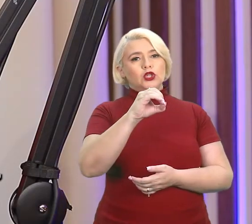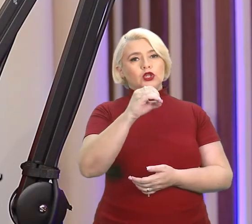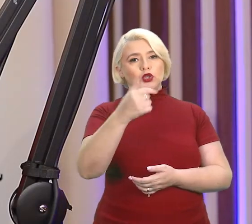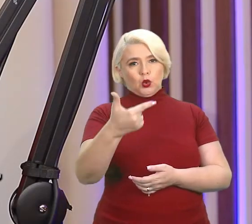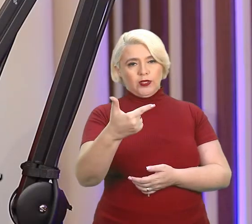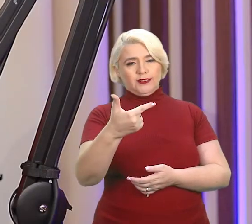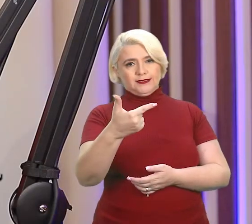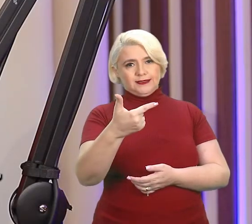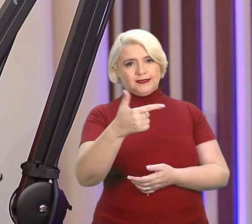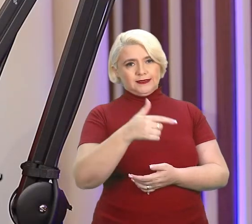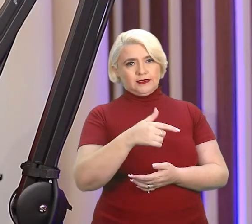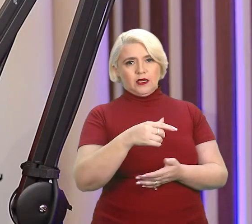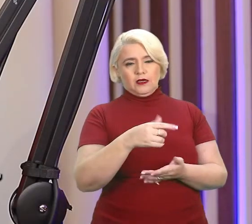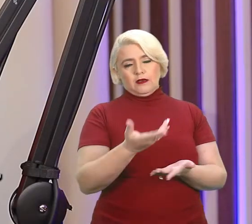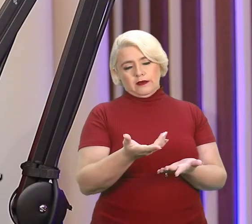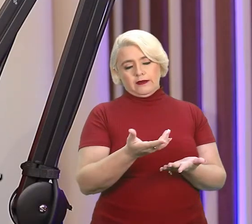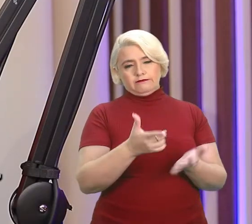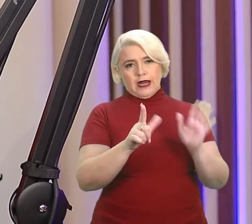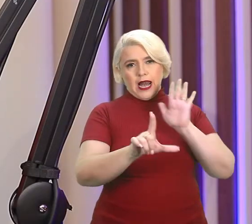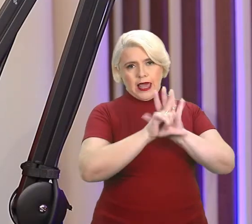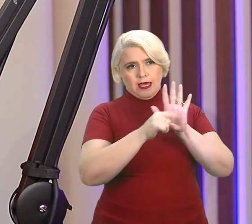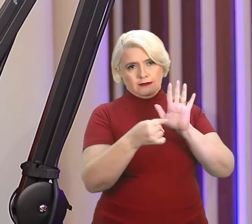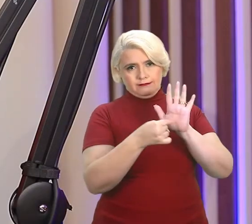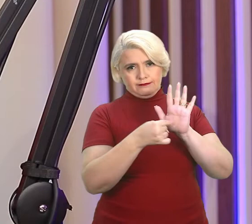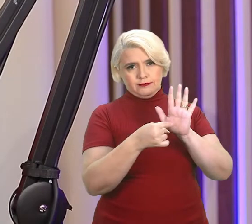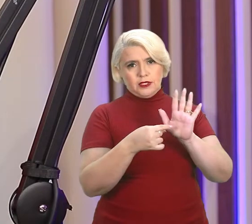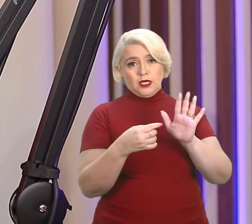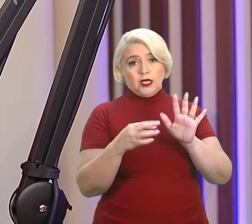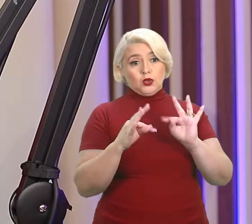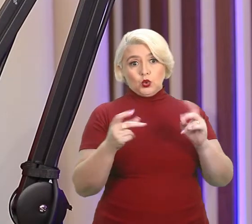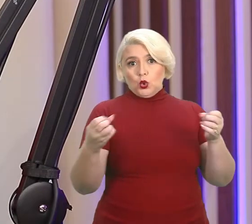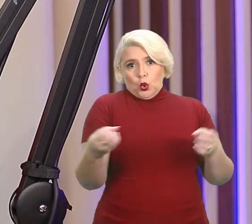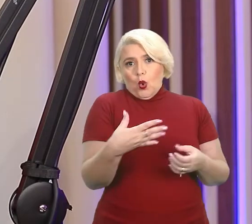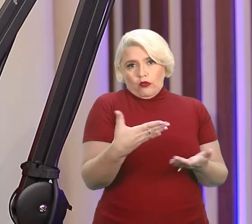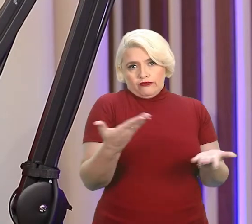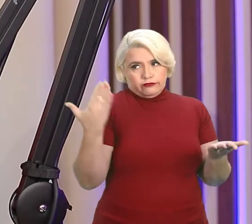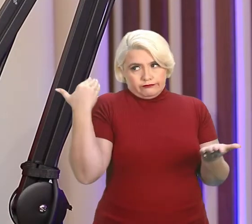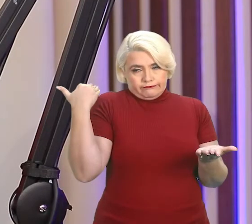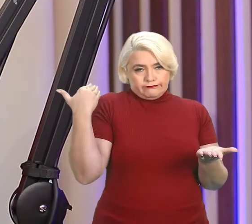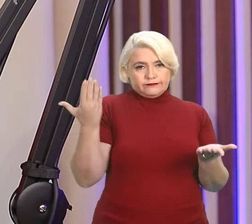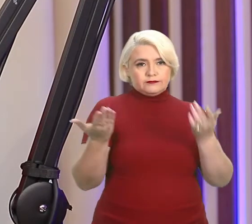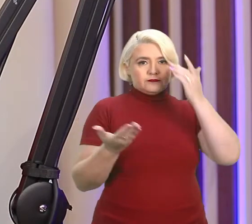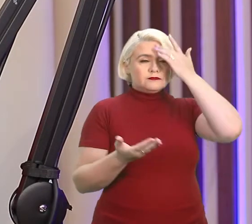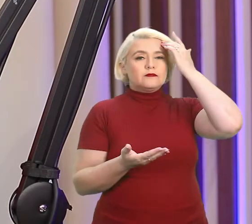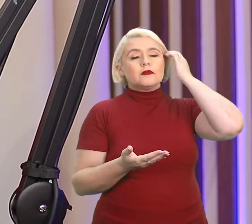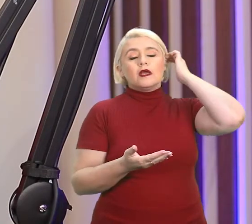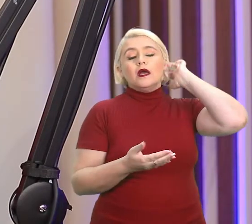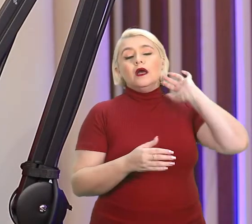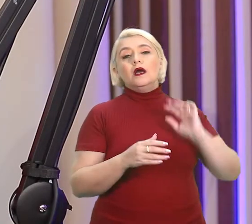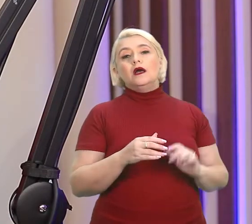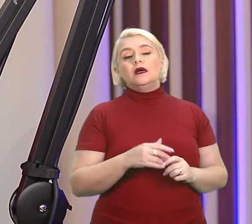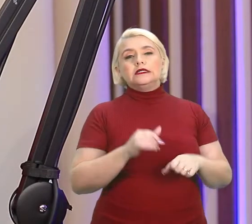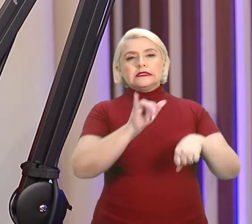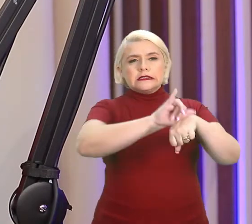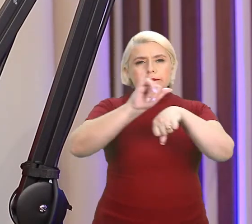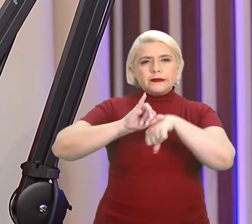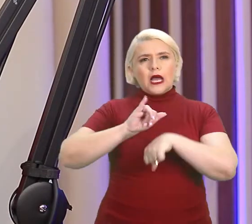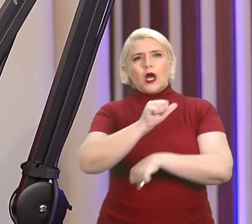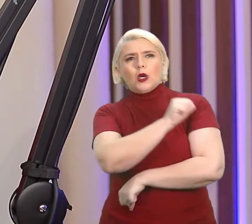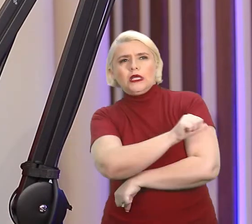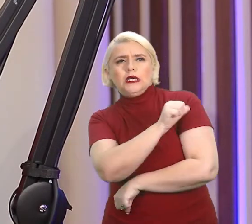quando a gente fala em língua, isso é muito novo, né? Tudo muito novo. Nos grandes centros, Rio,